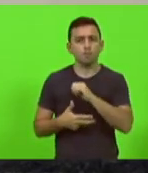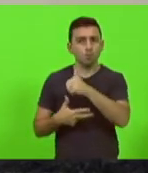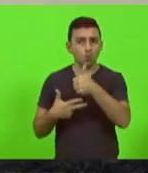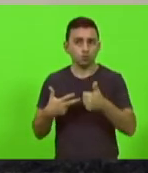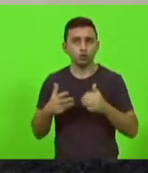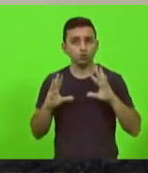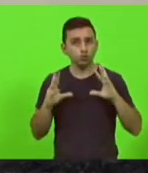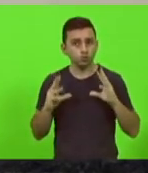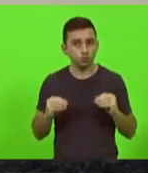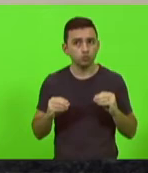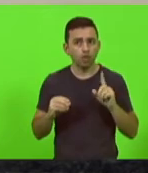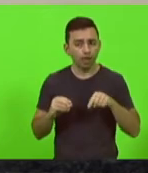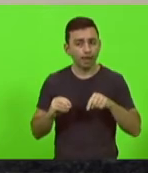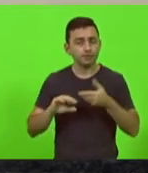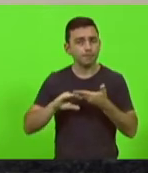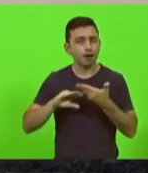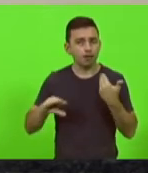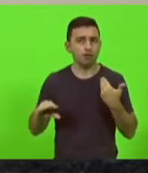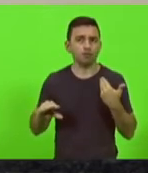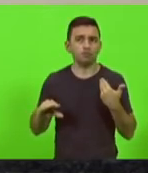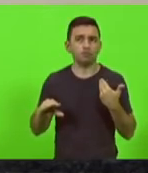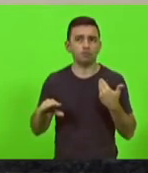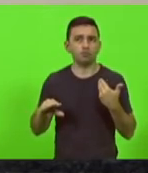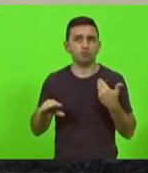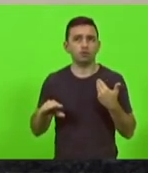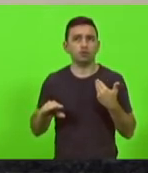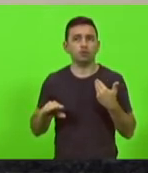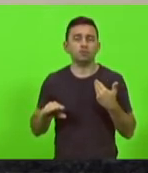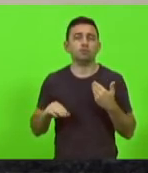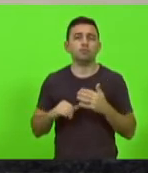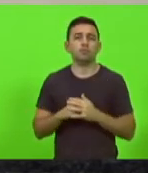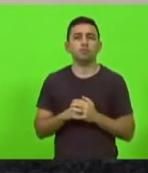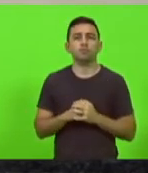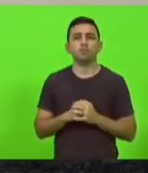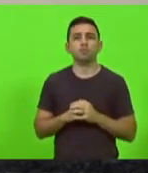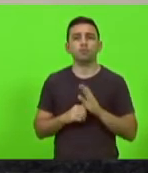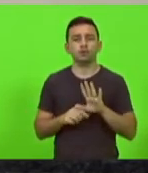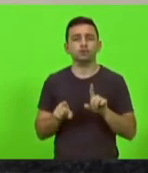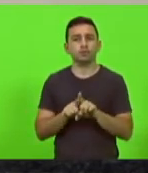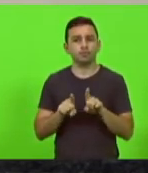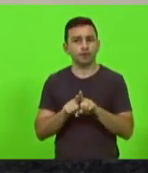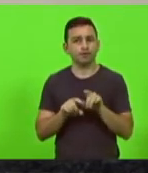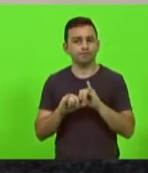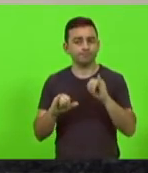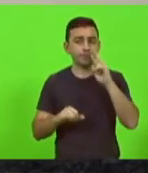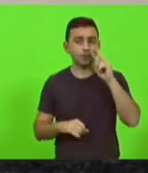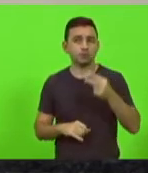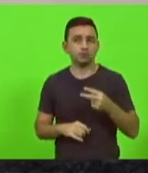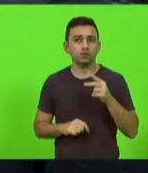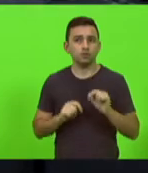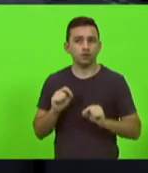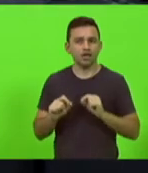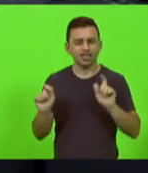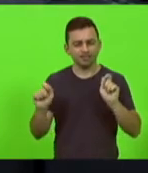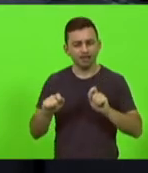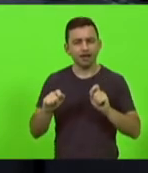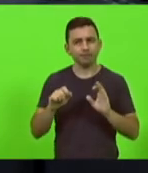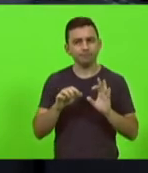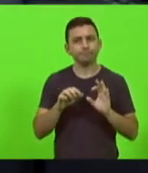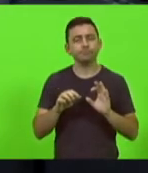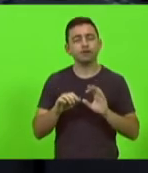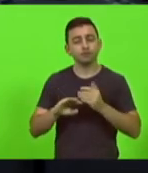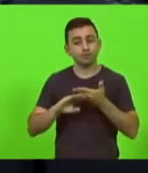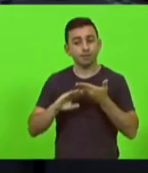são independentes, mas deixo aqui também o reconhecimento que podemos ser